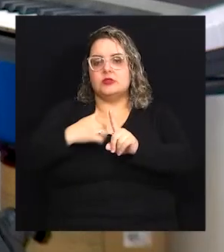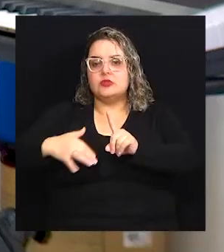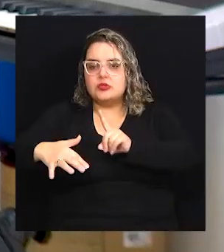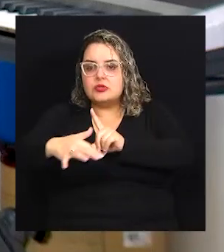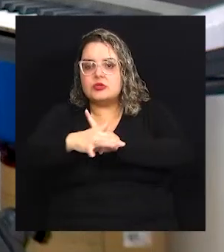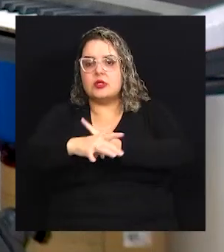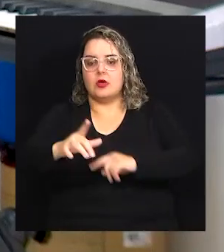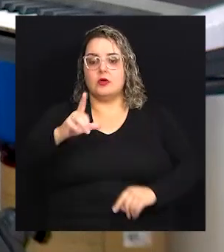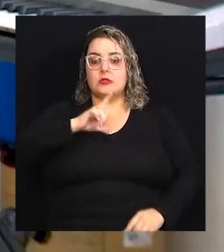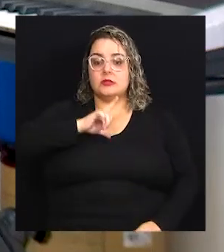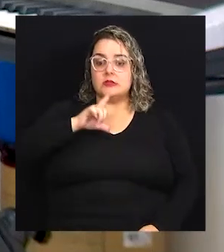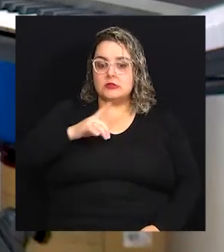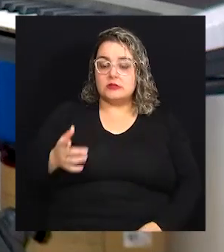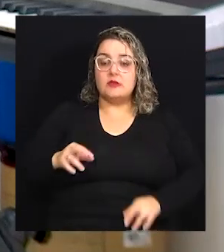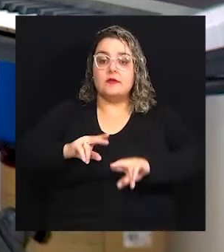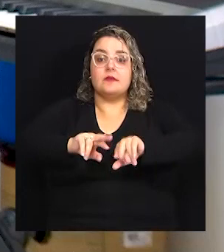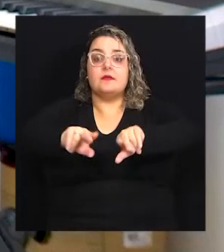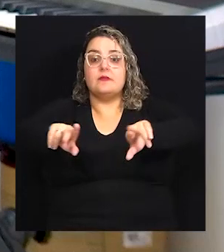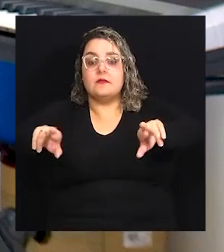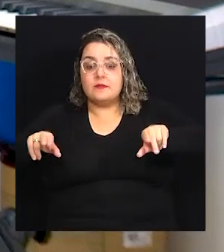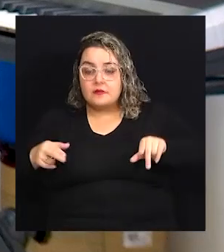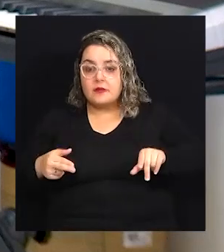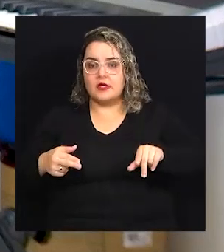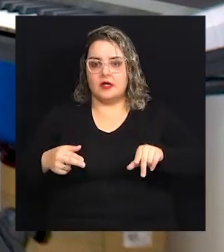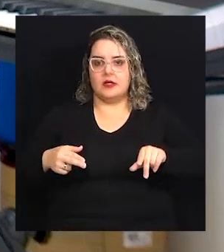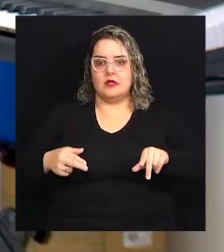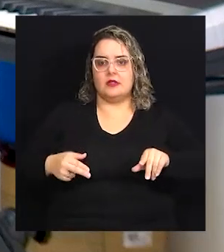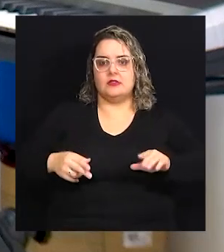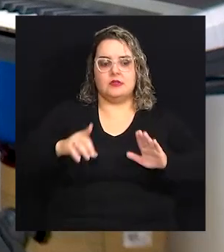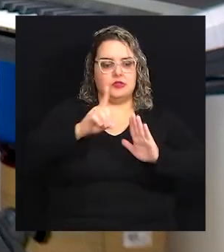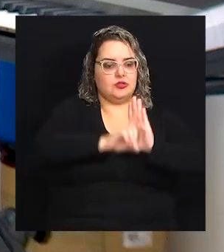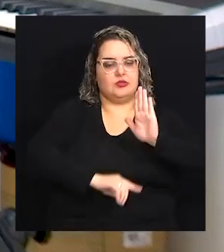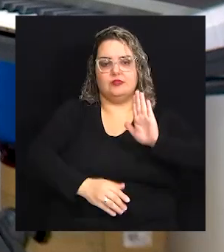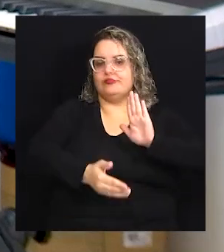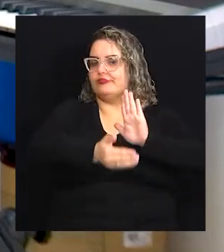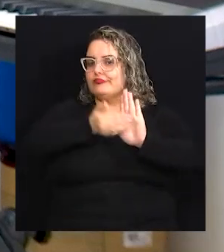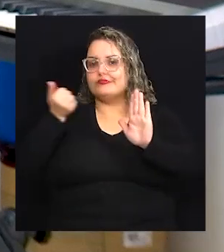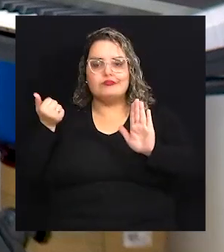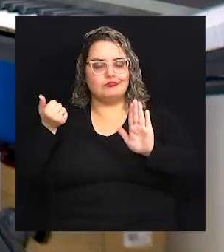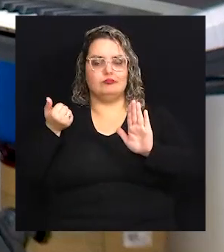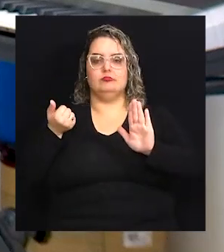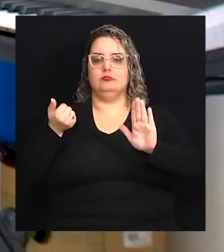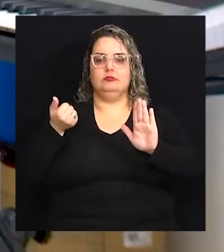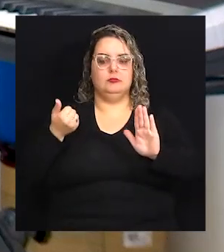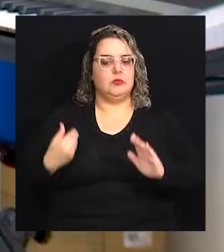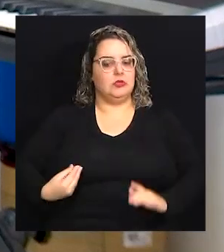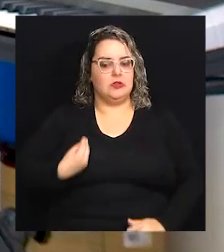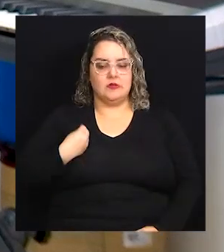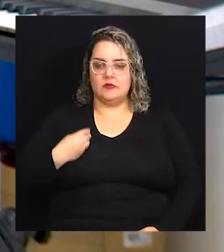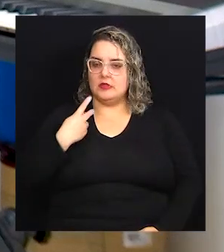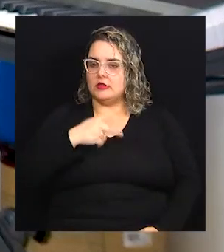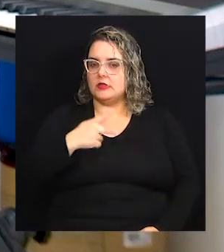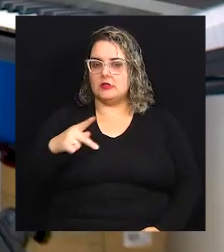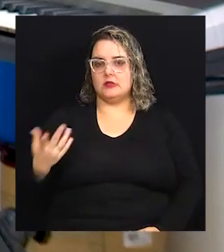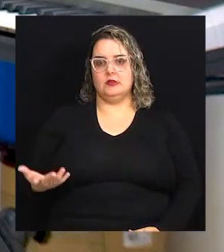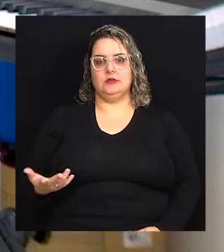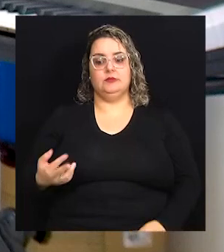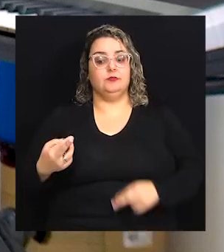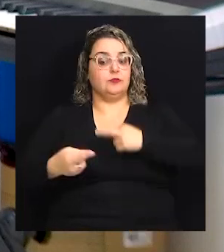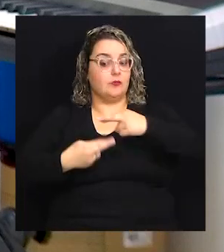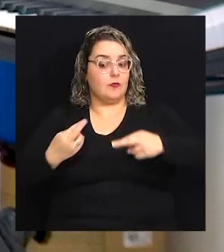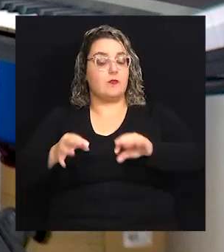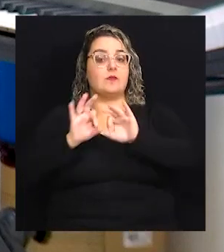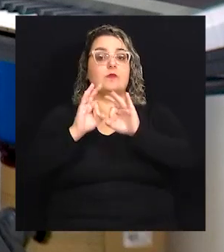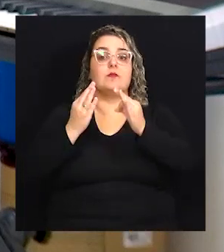vulnerabilidade social, que teve várias violações de direitos rompidas da vida dela